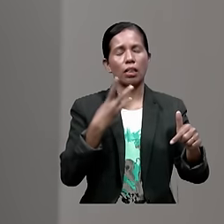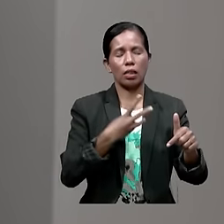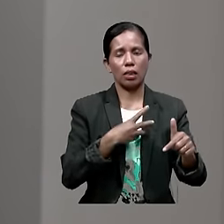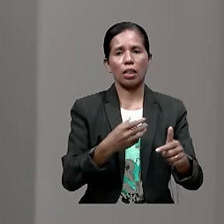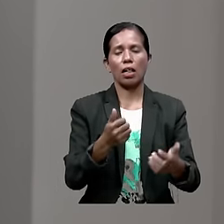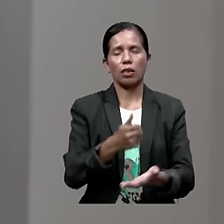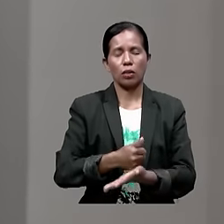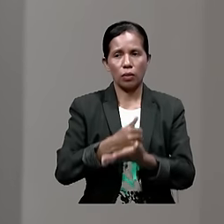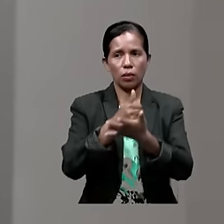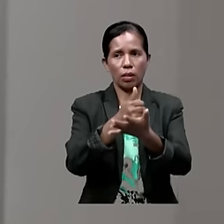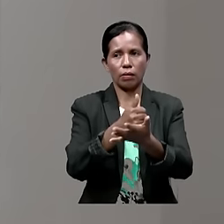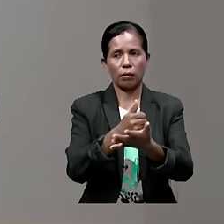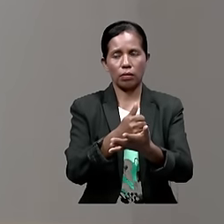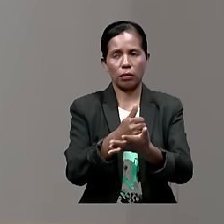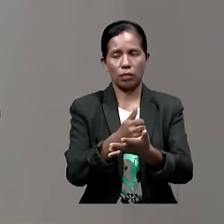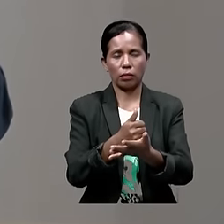tá